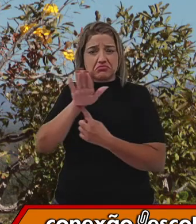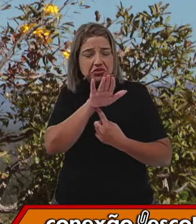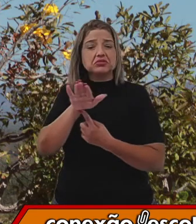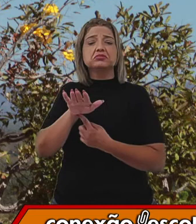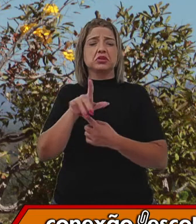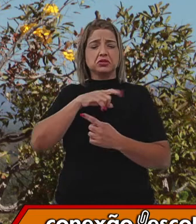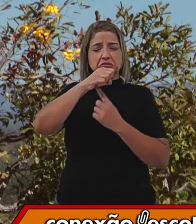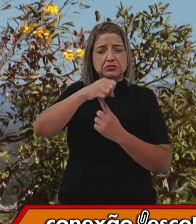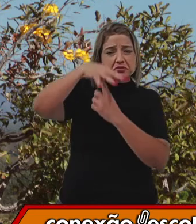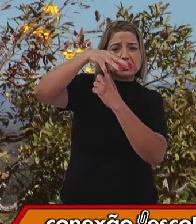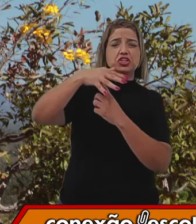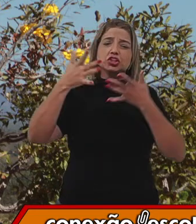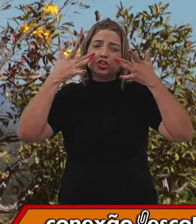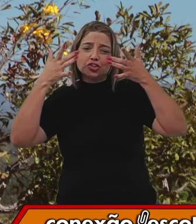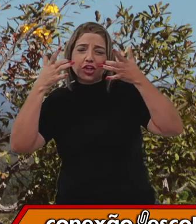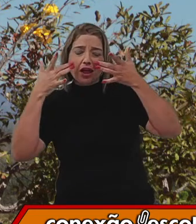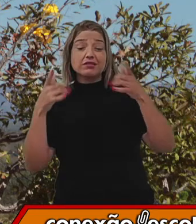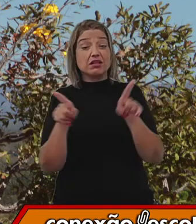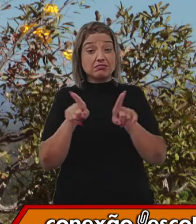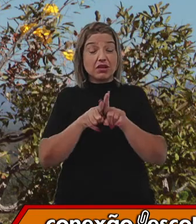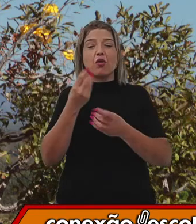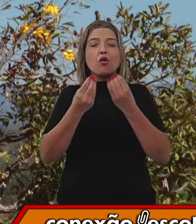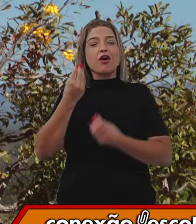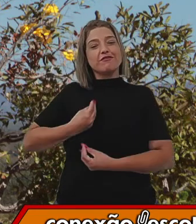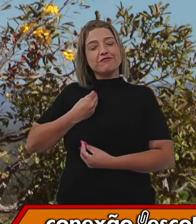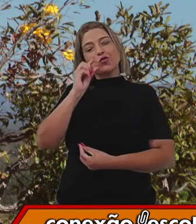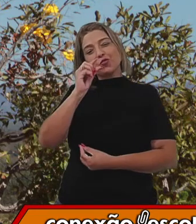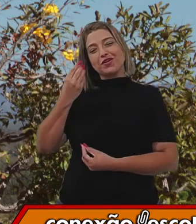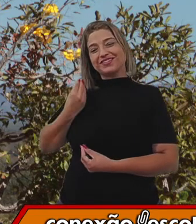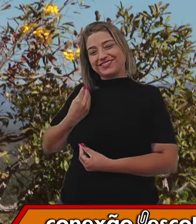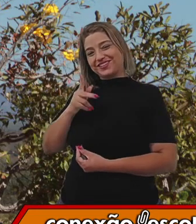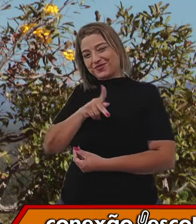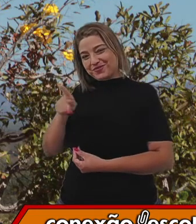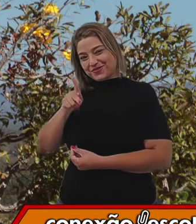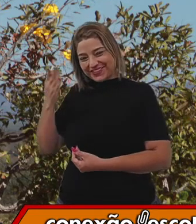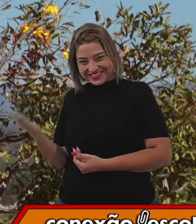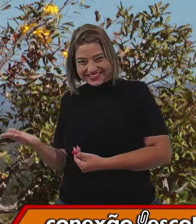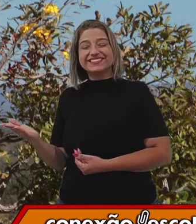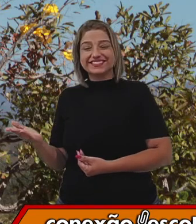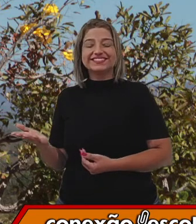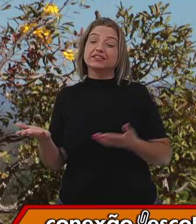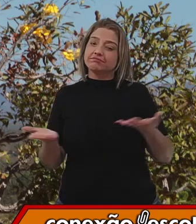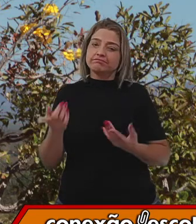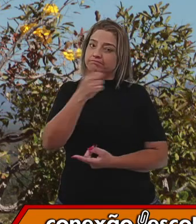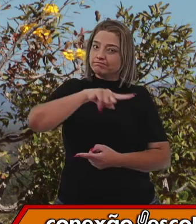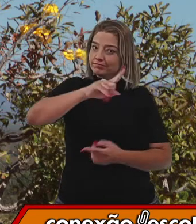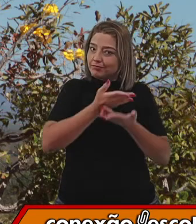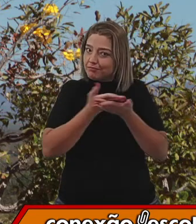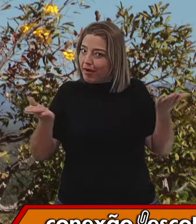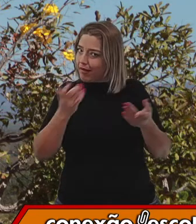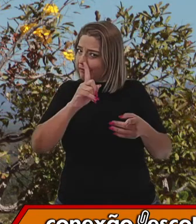de circos e teatros e até um pouco da vida da professora Jussarinha, hein? Pessoal, para não perder o